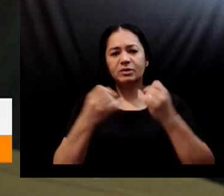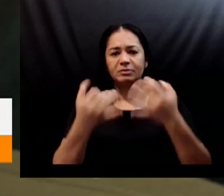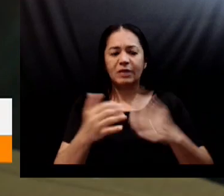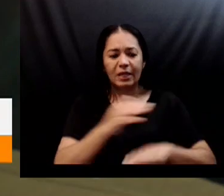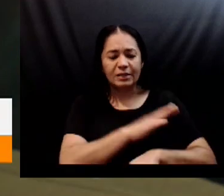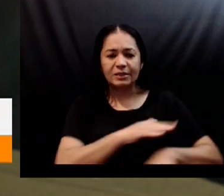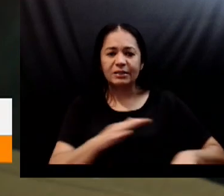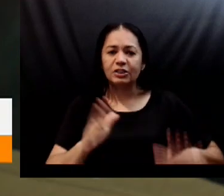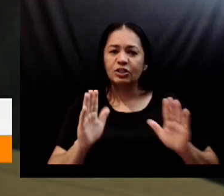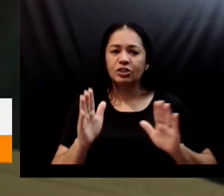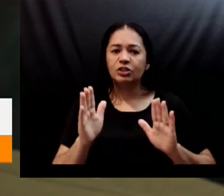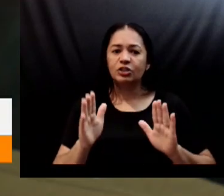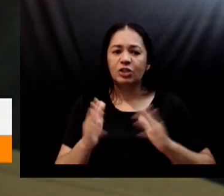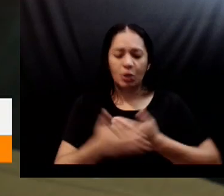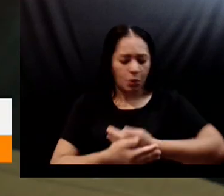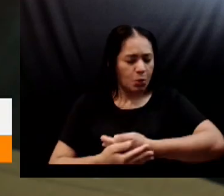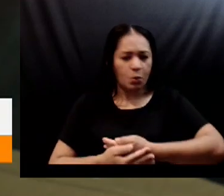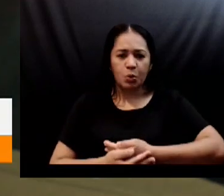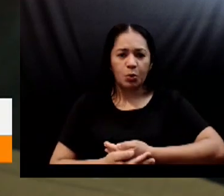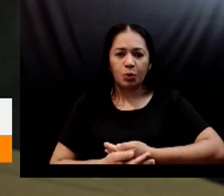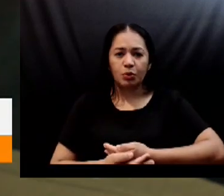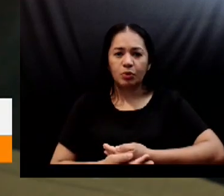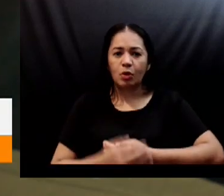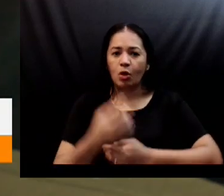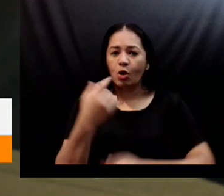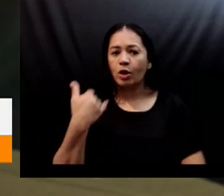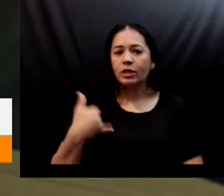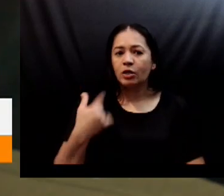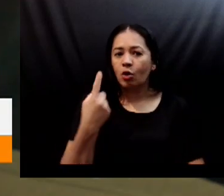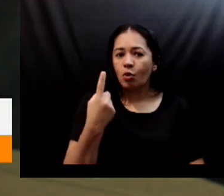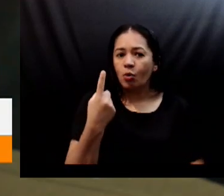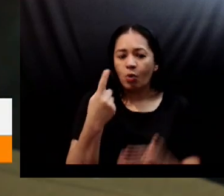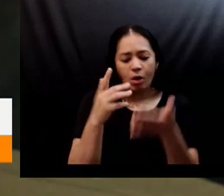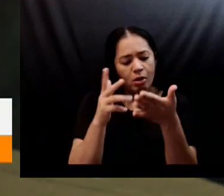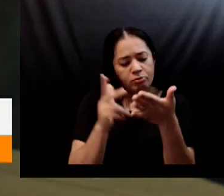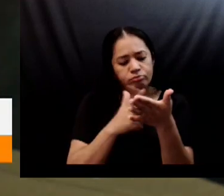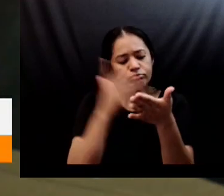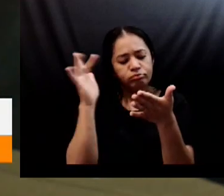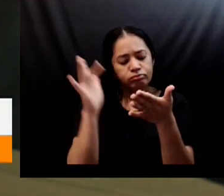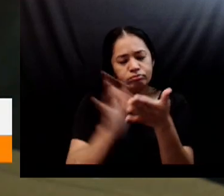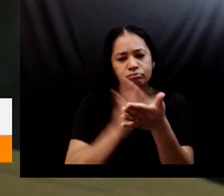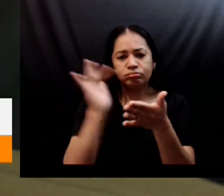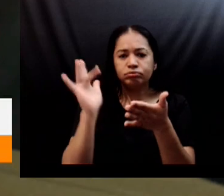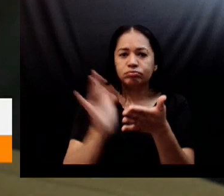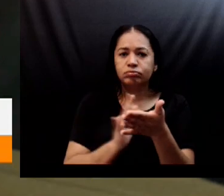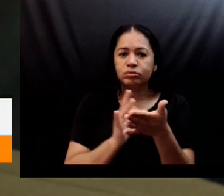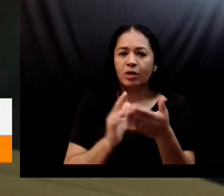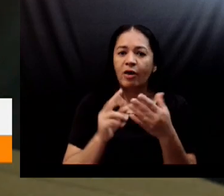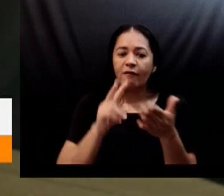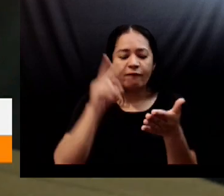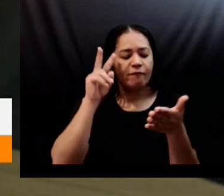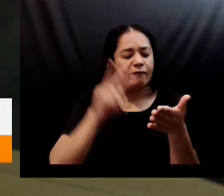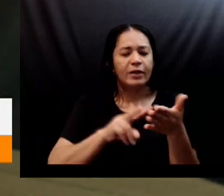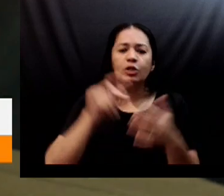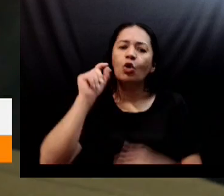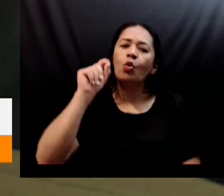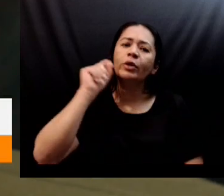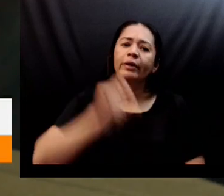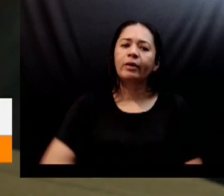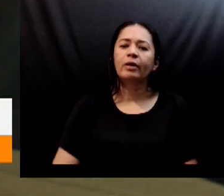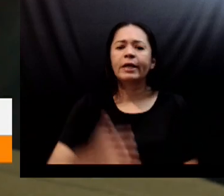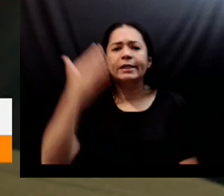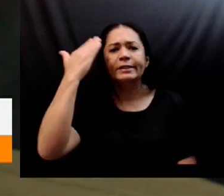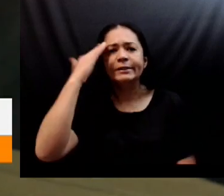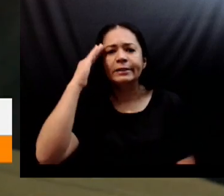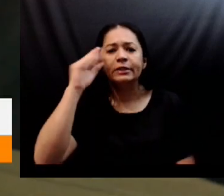pequenininhas, assim, tipo 1 ano, 2 anos, e com o dedinho, e rolando a tela, e vendo o quê? Entendendo o quê? Mas deve